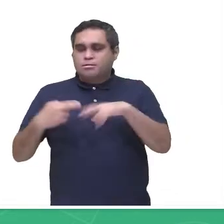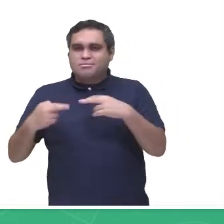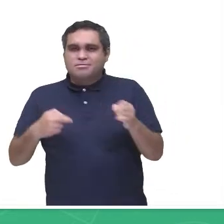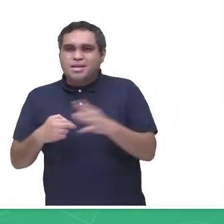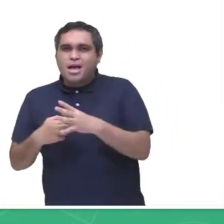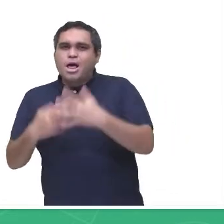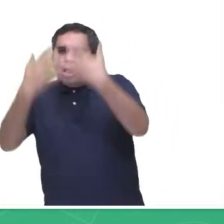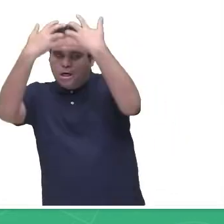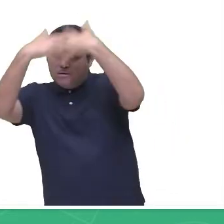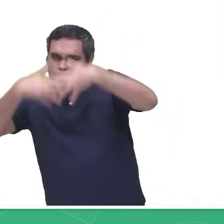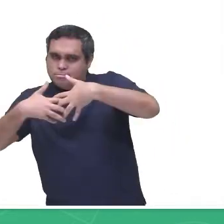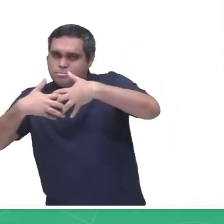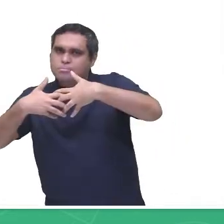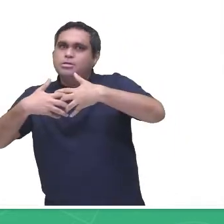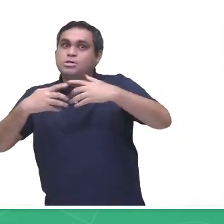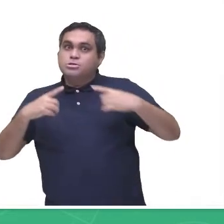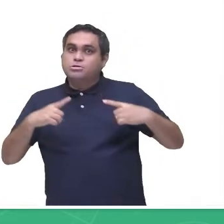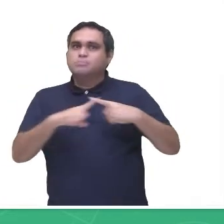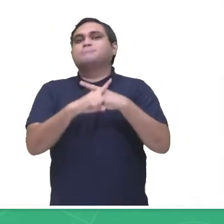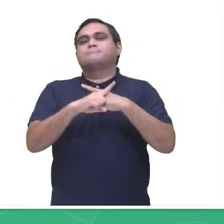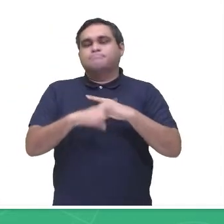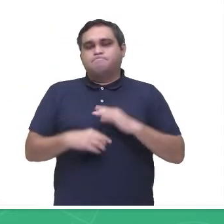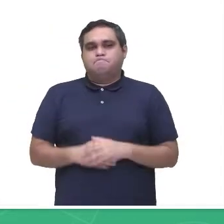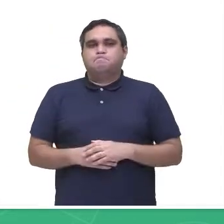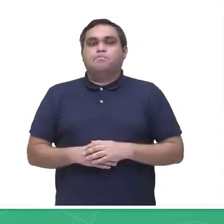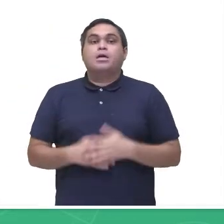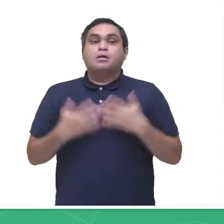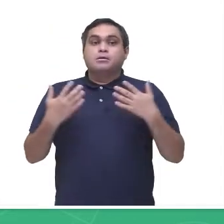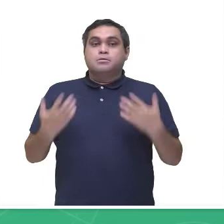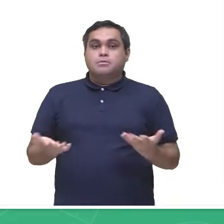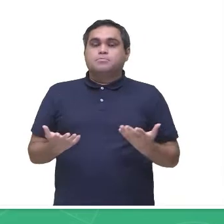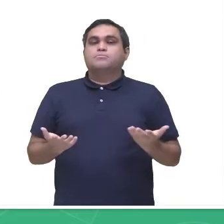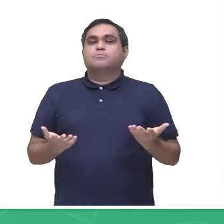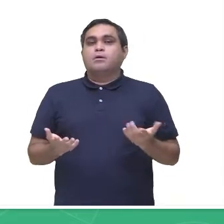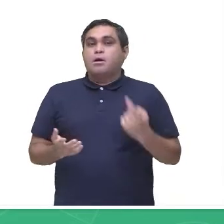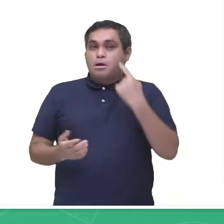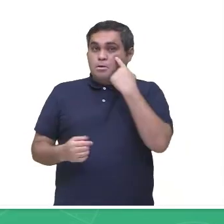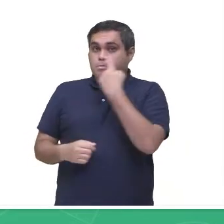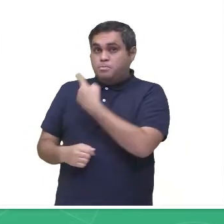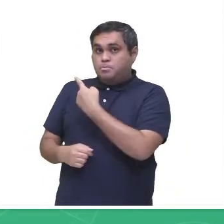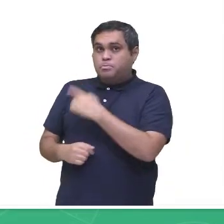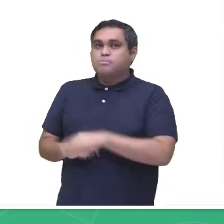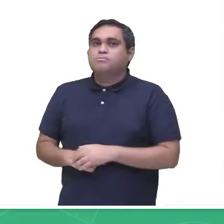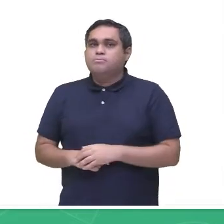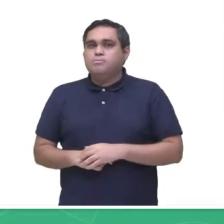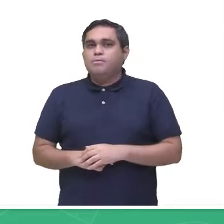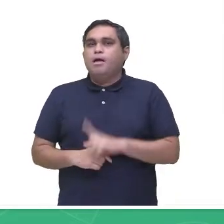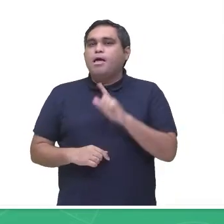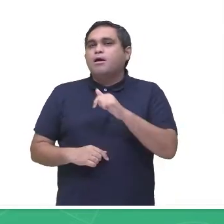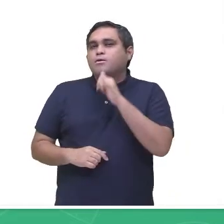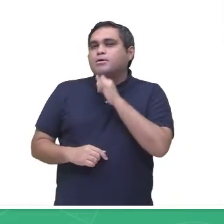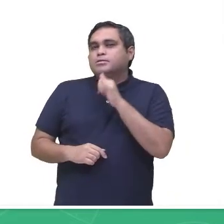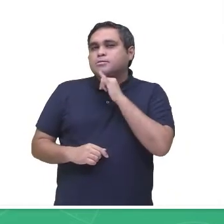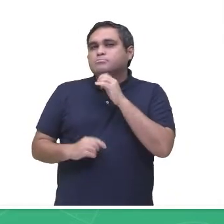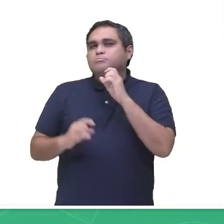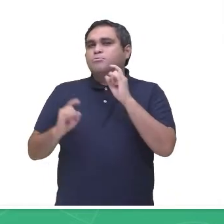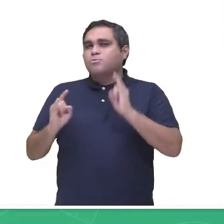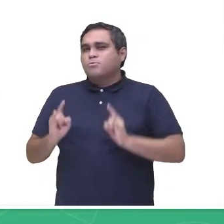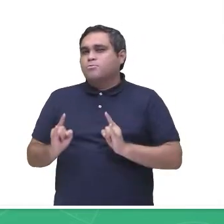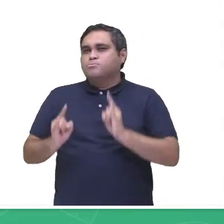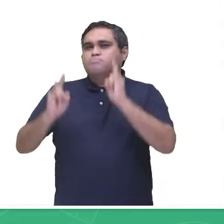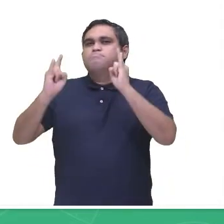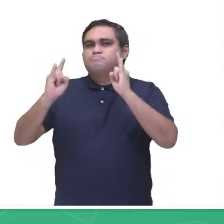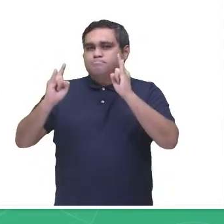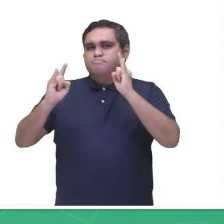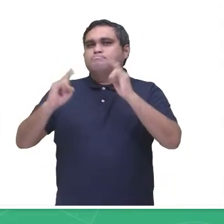Certo? Então, continuando. Aí nós temos o quê? Um exemplo de uma arquitetura barroca,